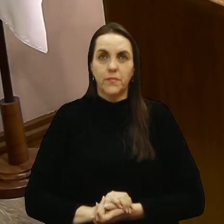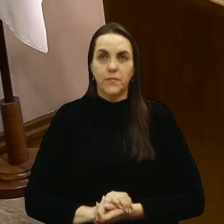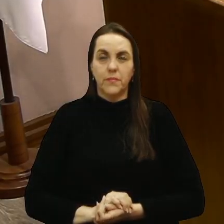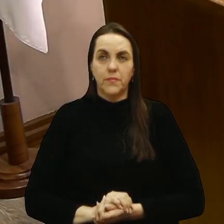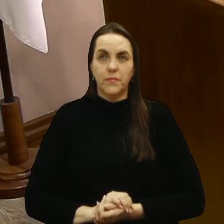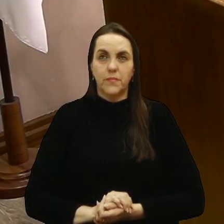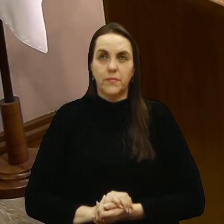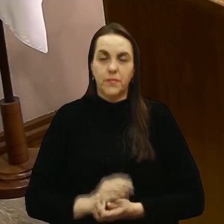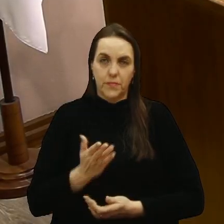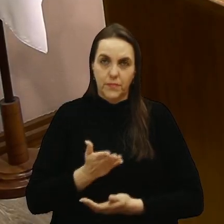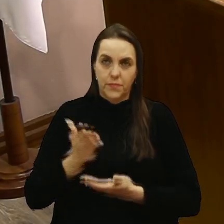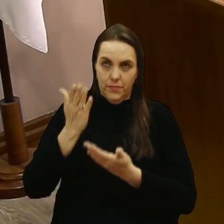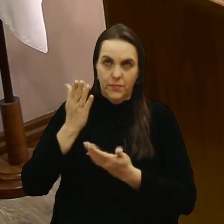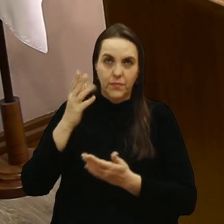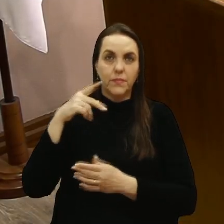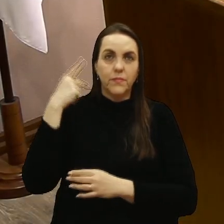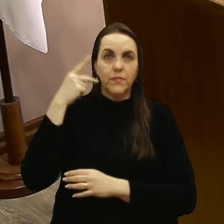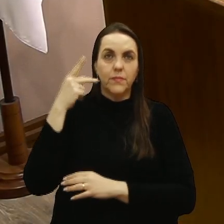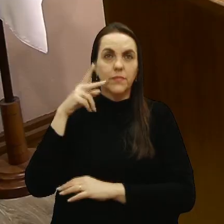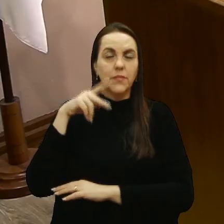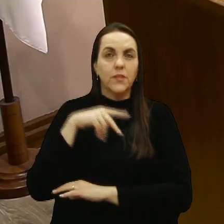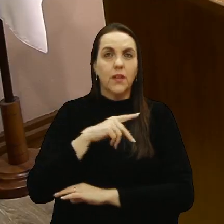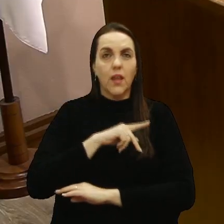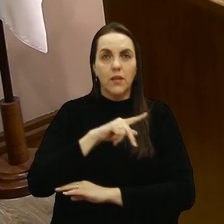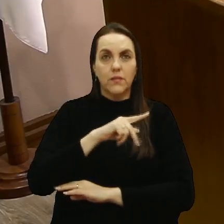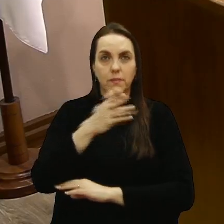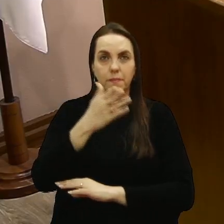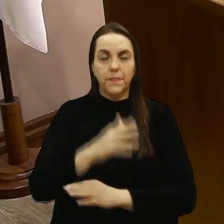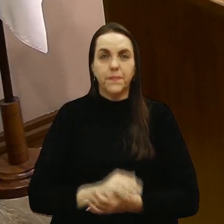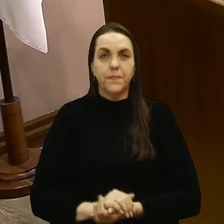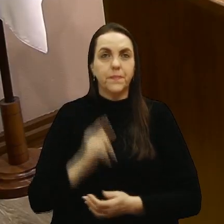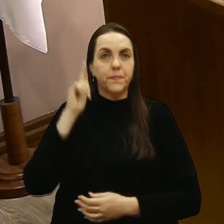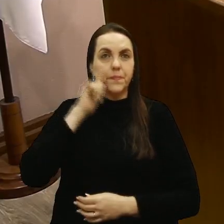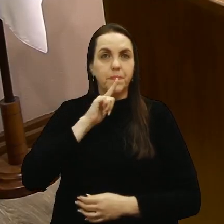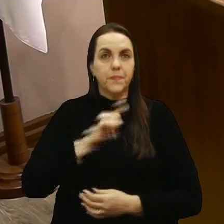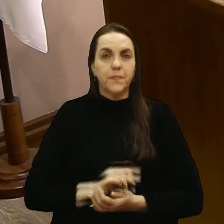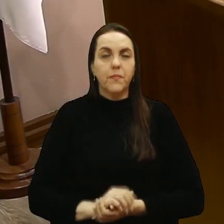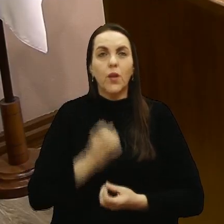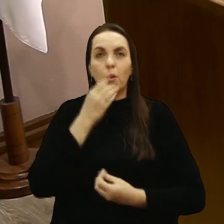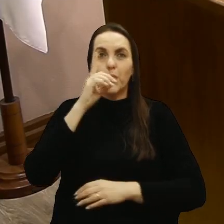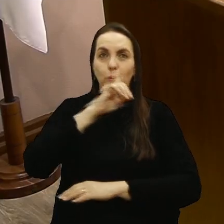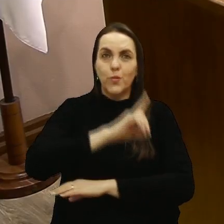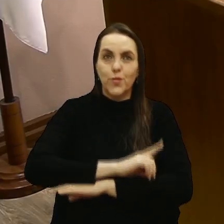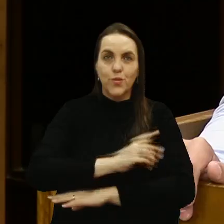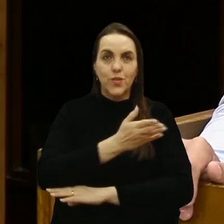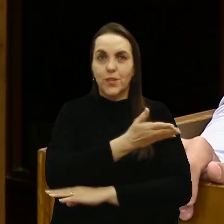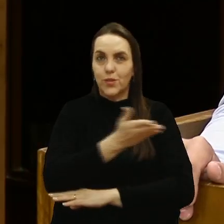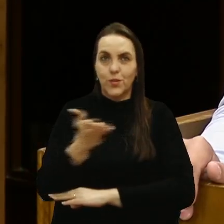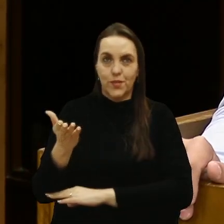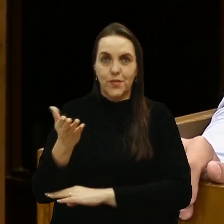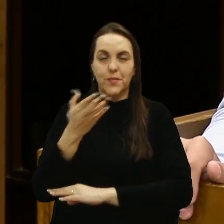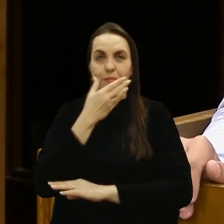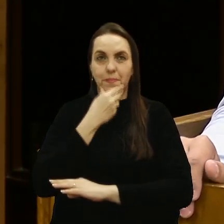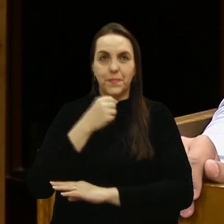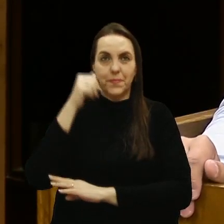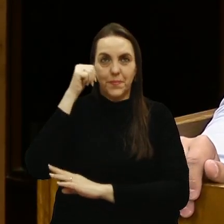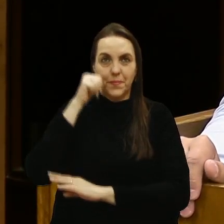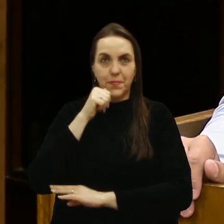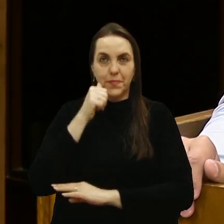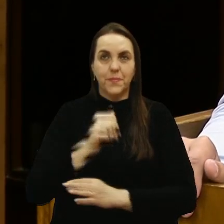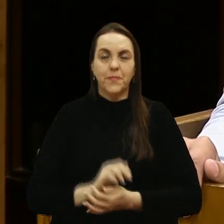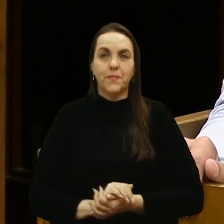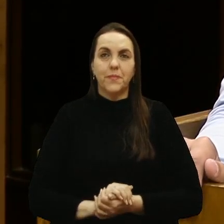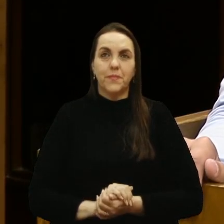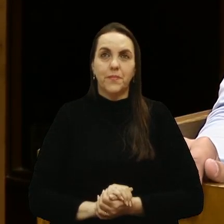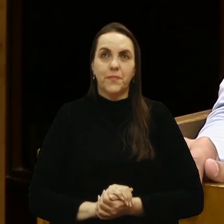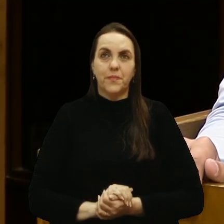Com a palavra o presidente vereador Lucas Carenato. Bom dia a todos e a todas.